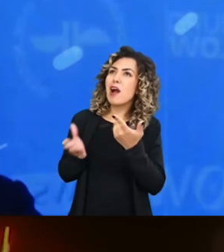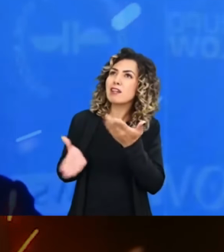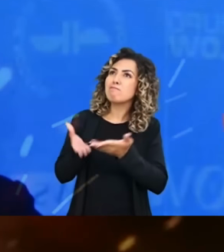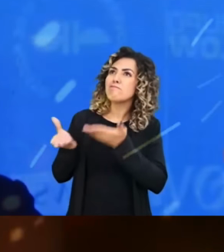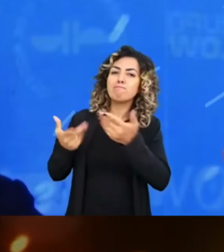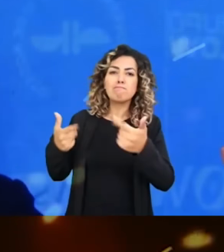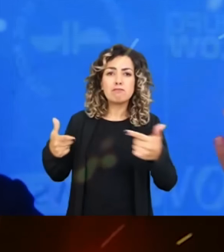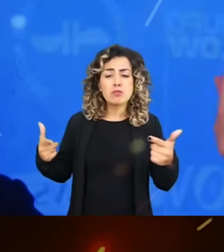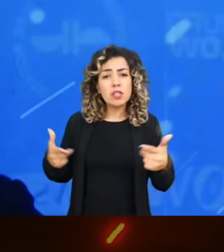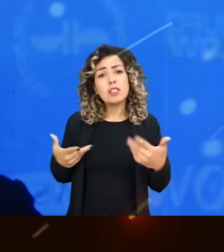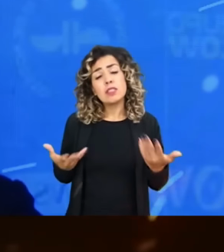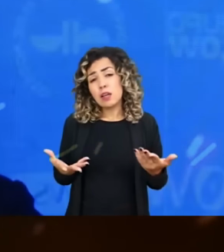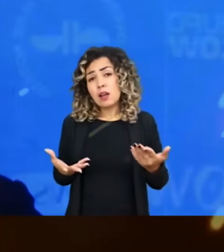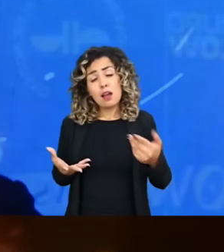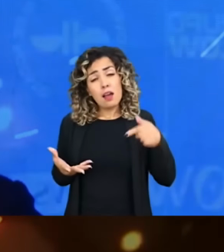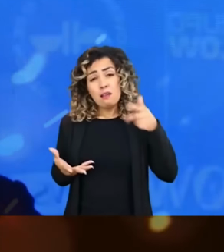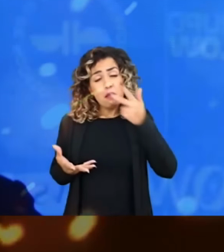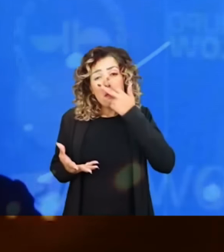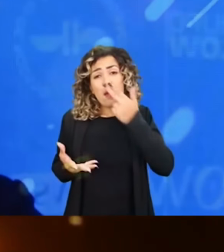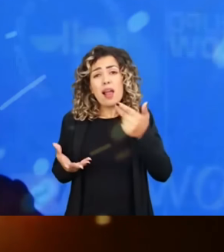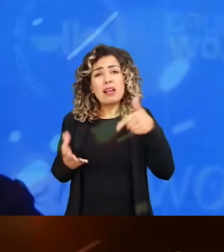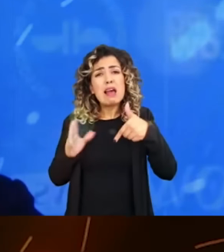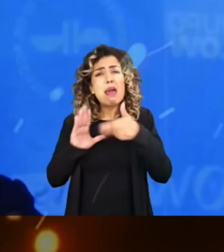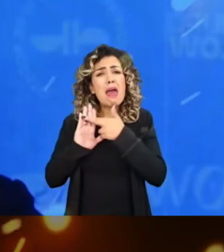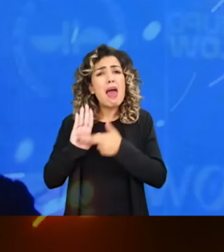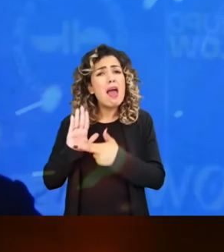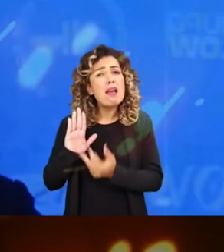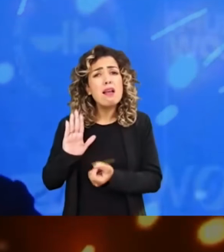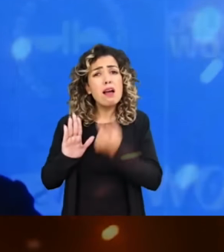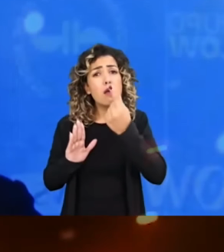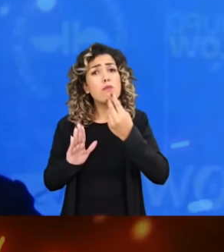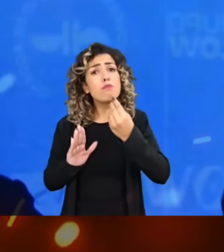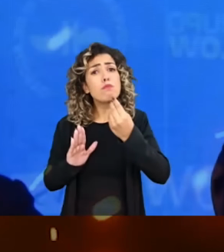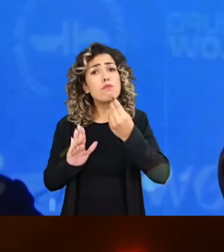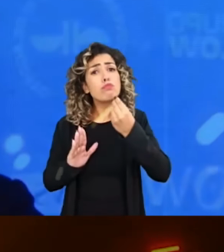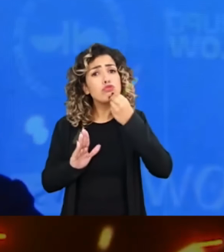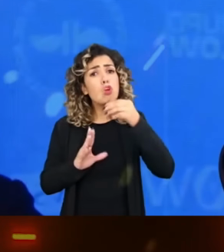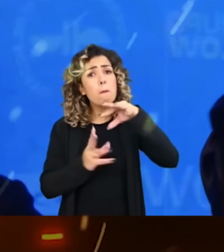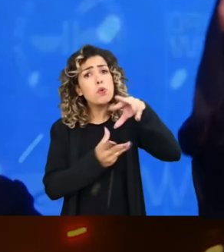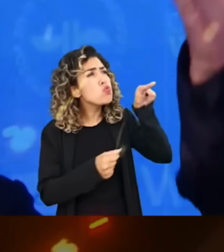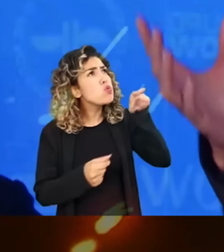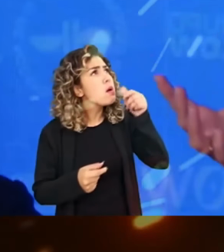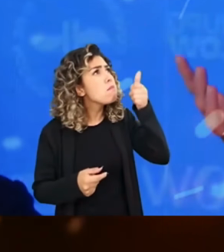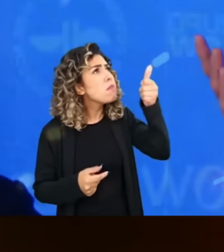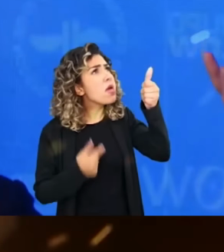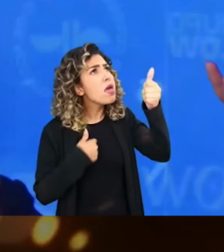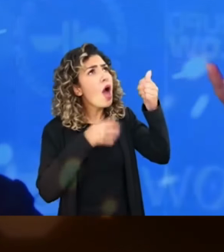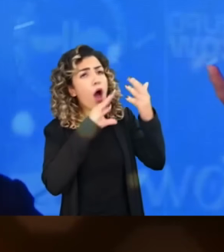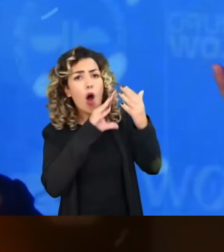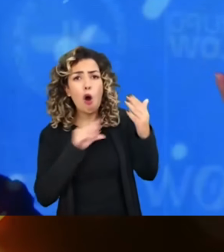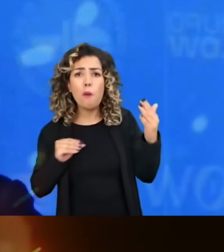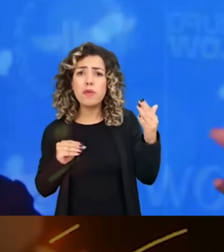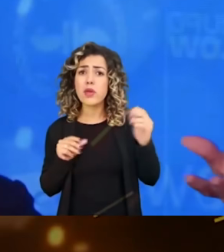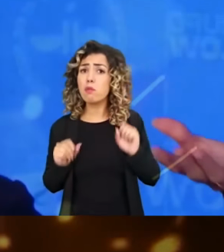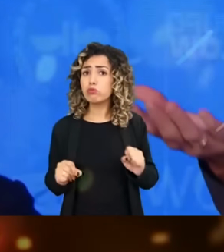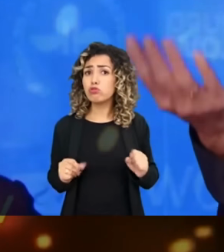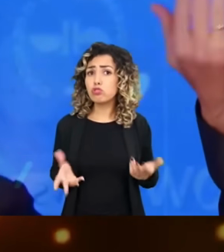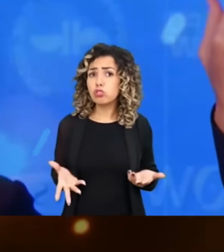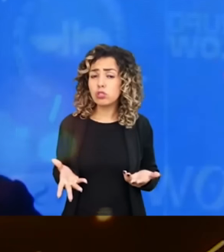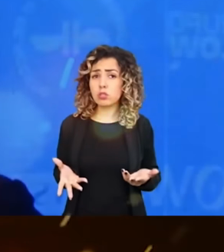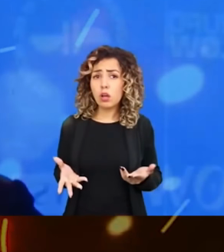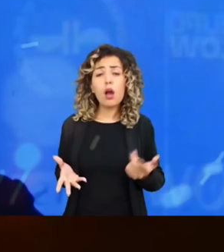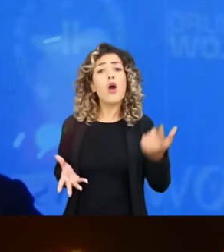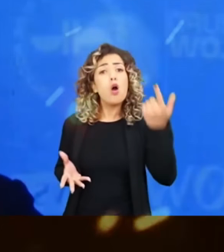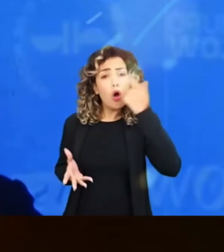esperar em outras cidades do mundo que conseguiram fazer isso e qual que é a ideia principal você consegue ali manter a fachada mas a